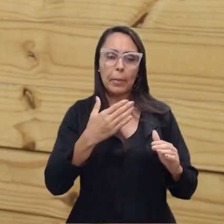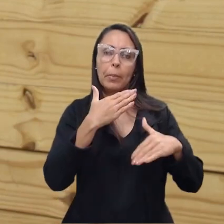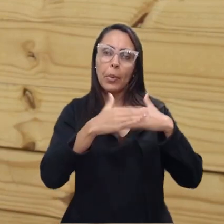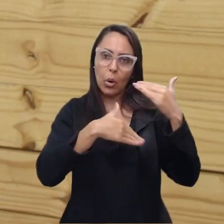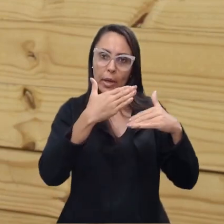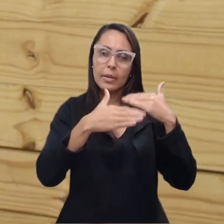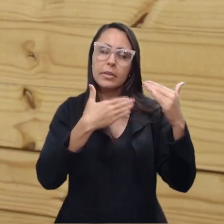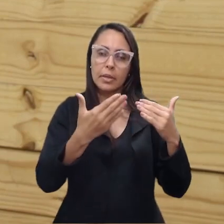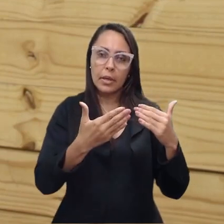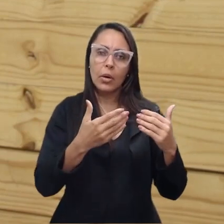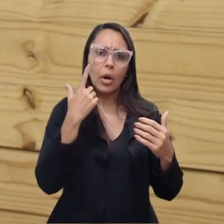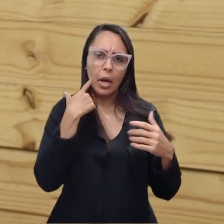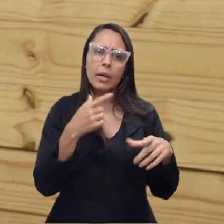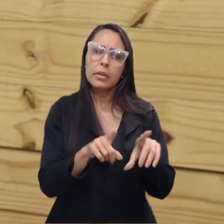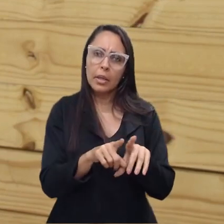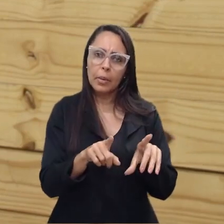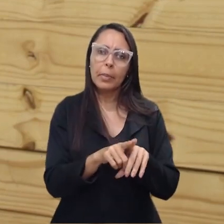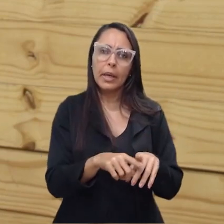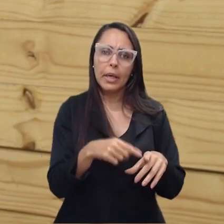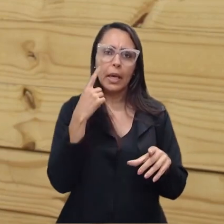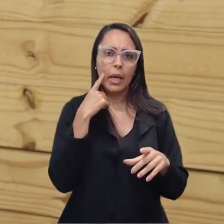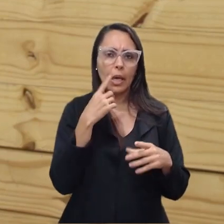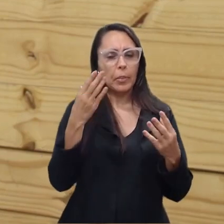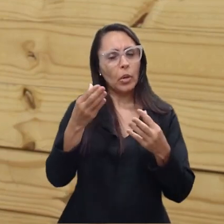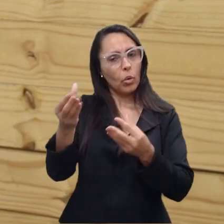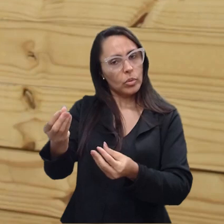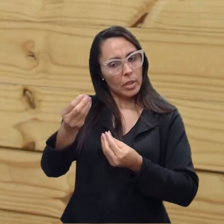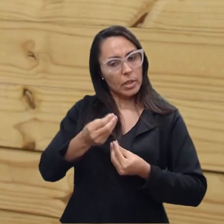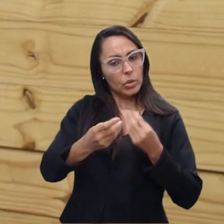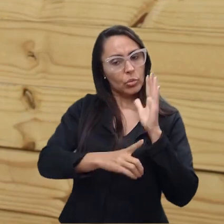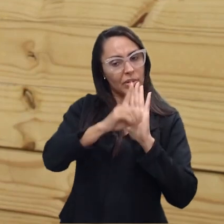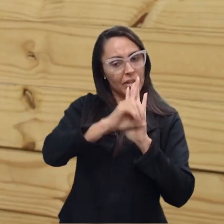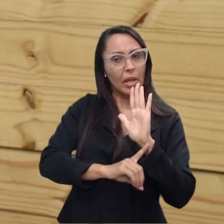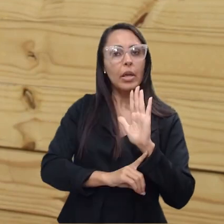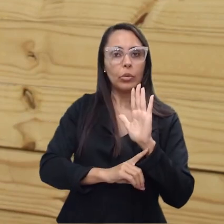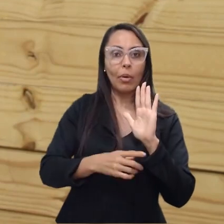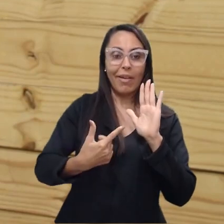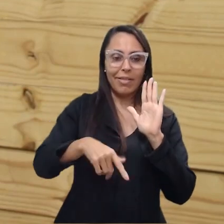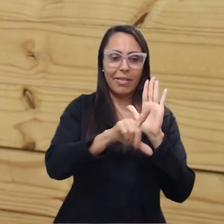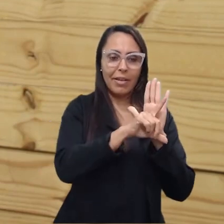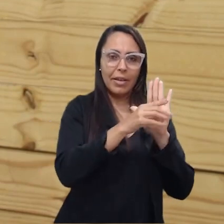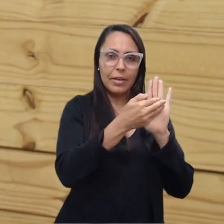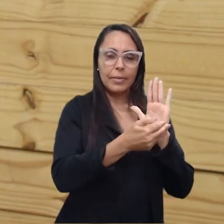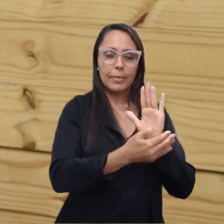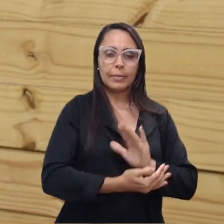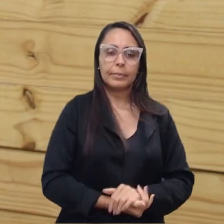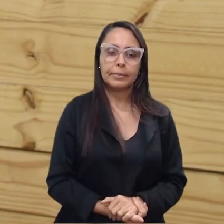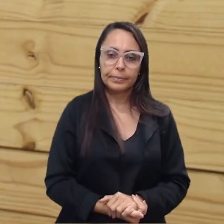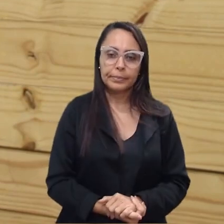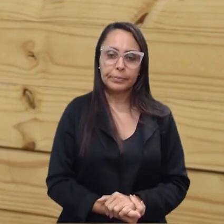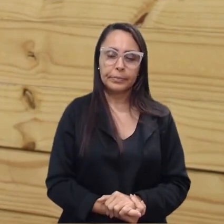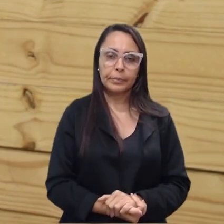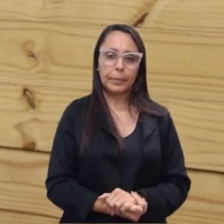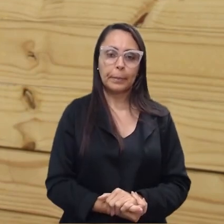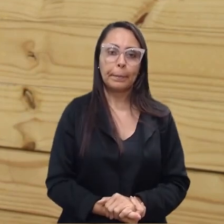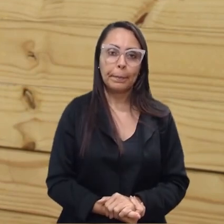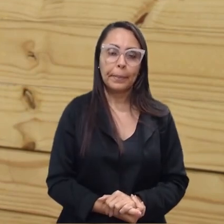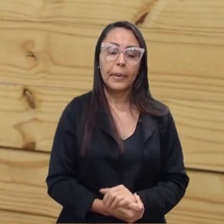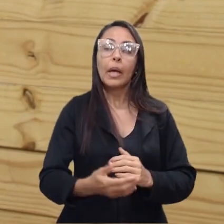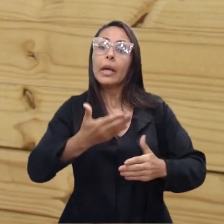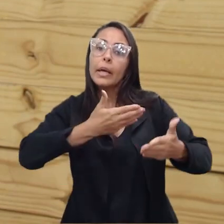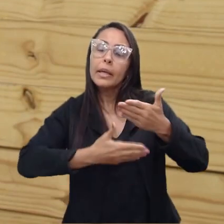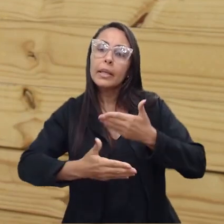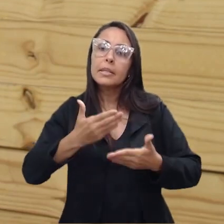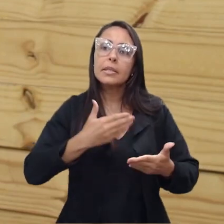progressão na carreira, também me é concedido esse direito por lei, tá aí no nosso estatuto, tá? E em